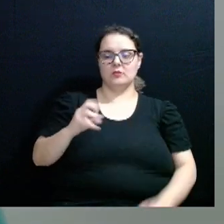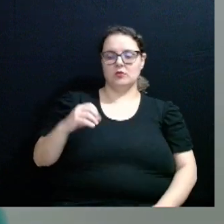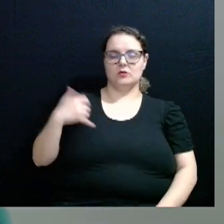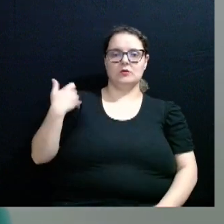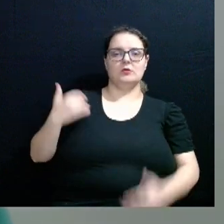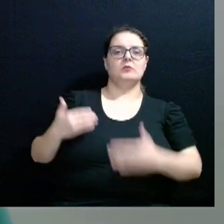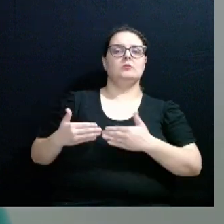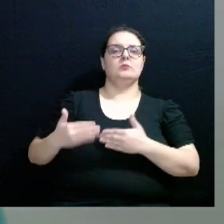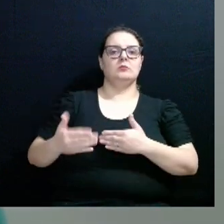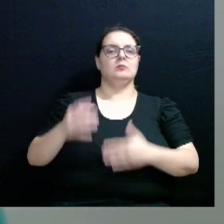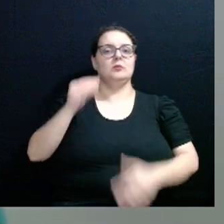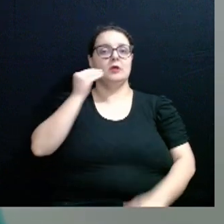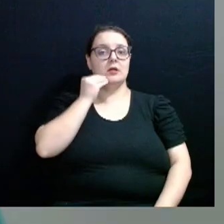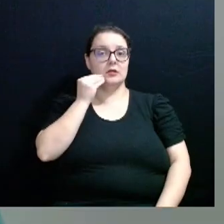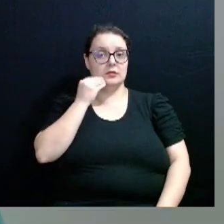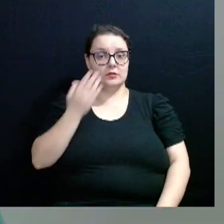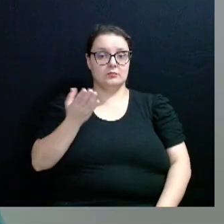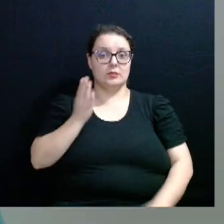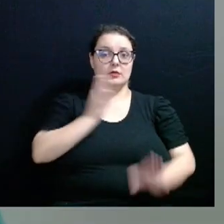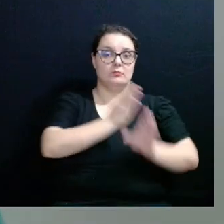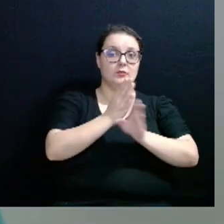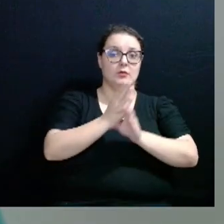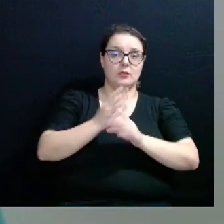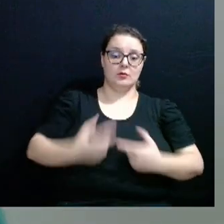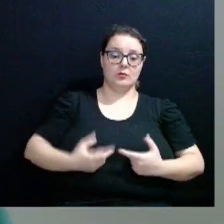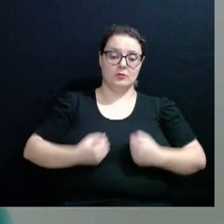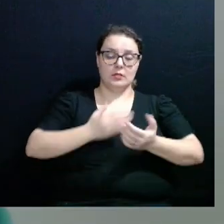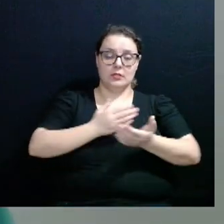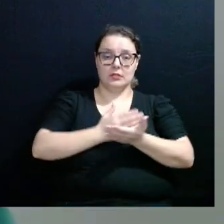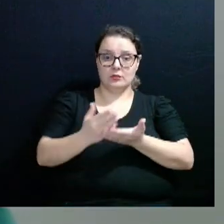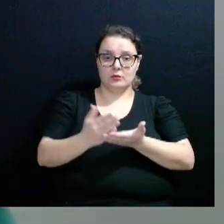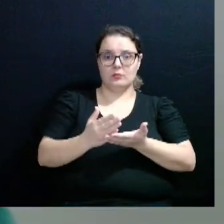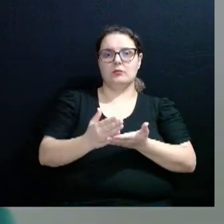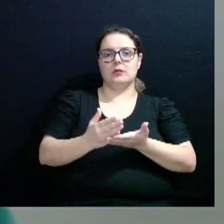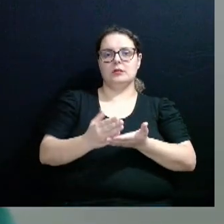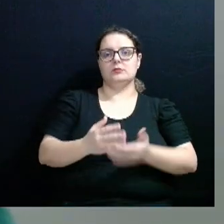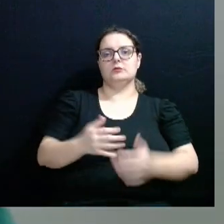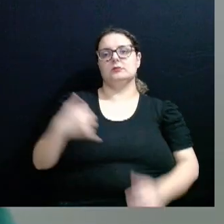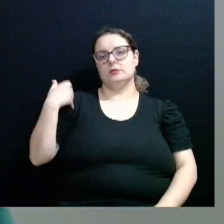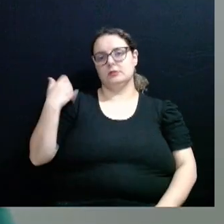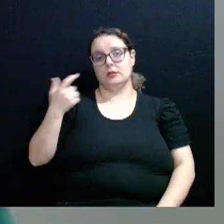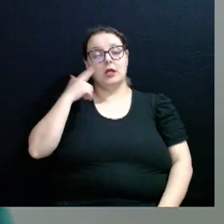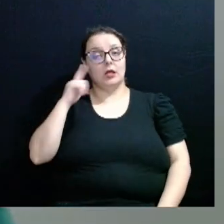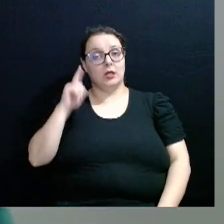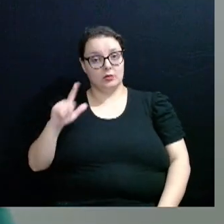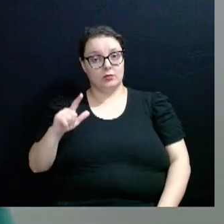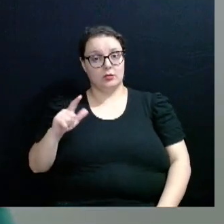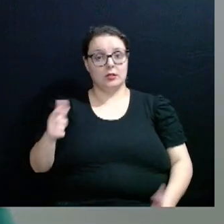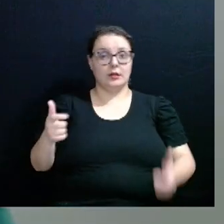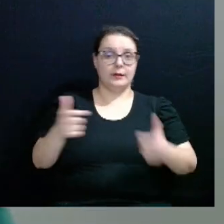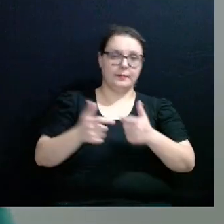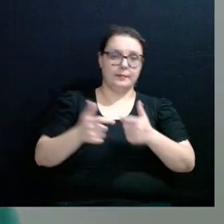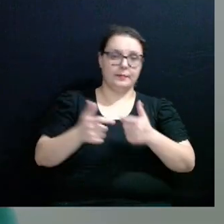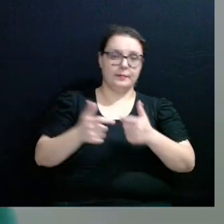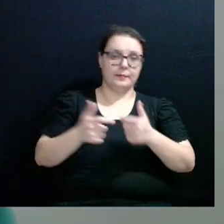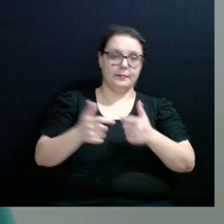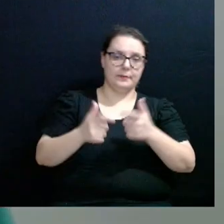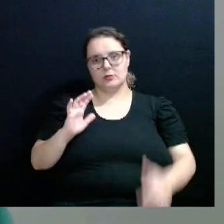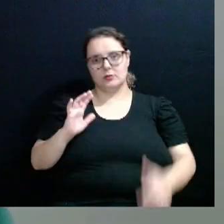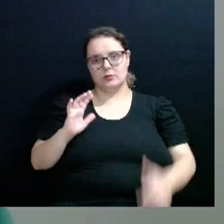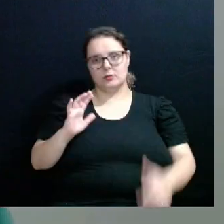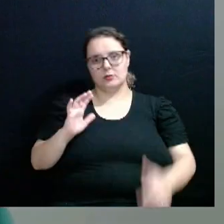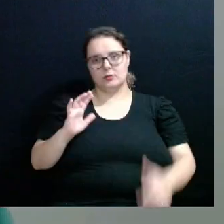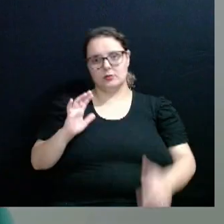tentar identificar o câncer nessa faixa etária. É lógico que é menos frequente que em pacientes